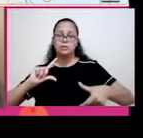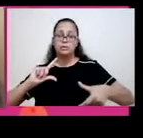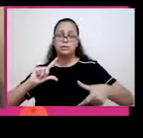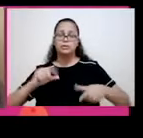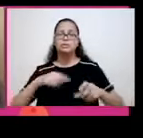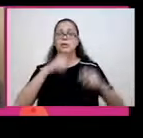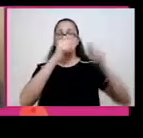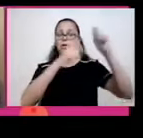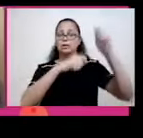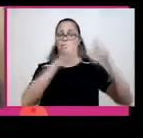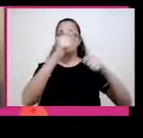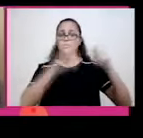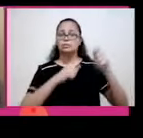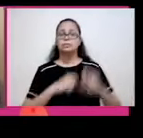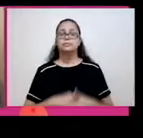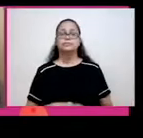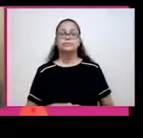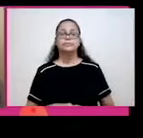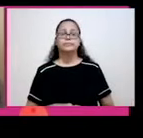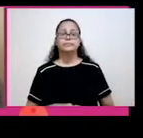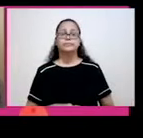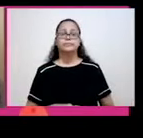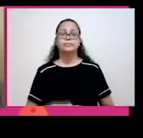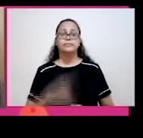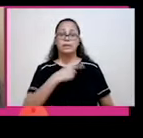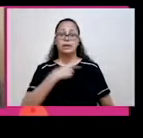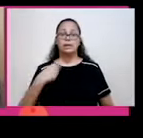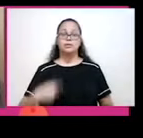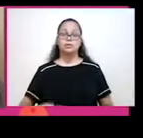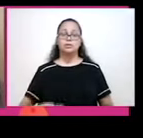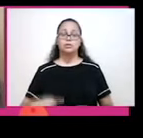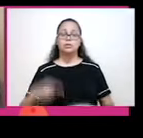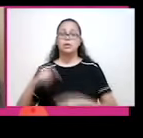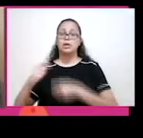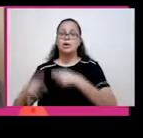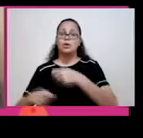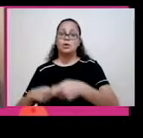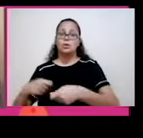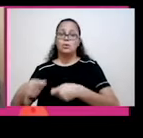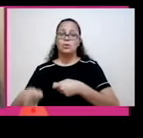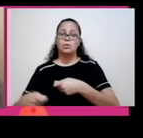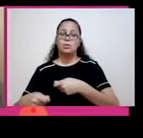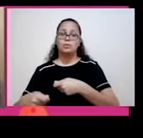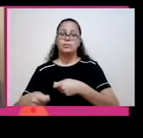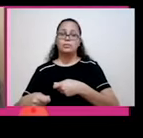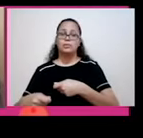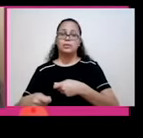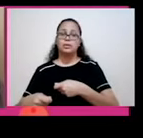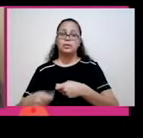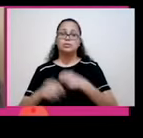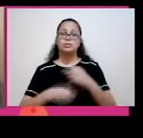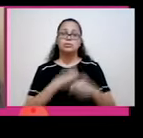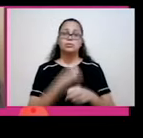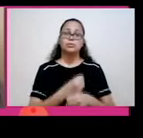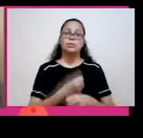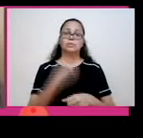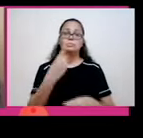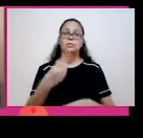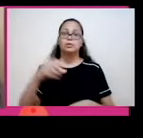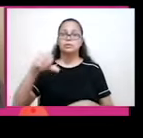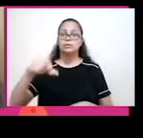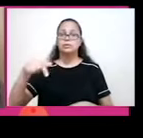certo? Continuando. A China, o comércio externo. Em 1979 ela tinha o